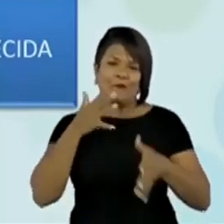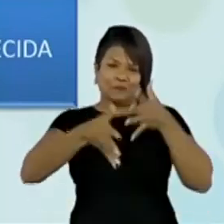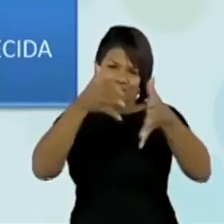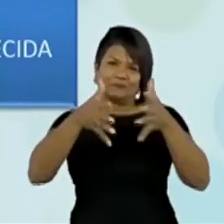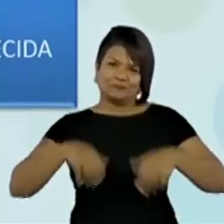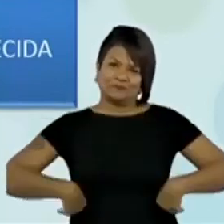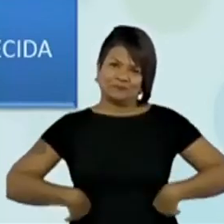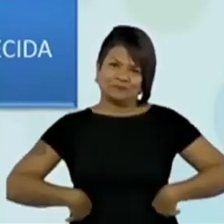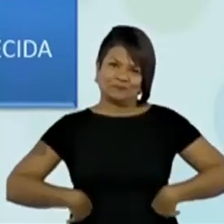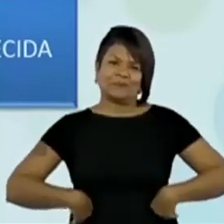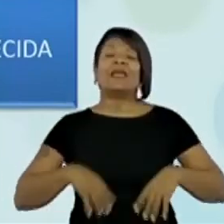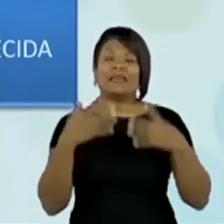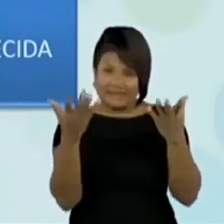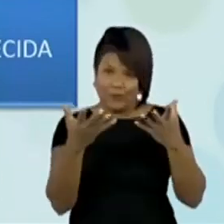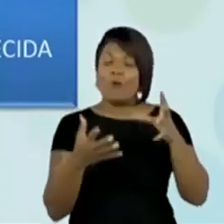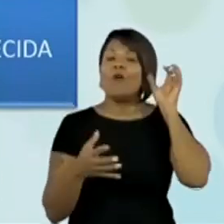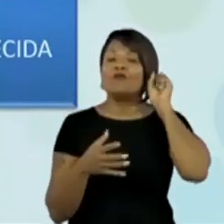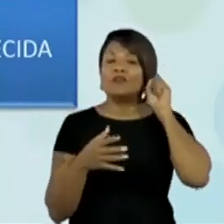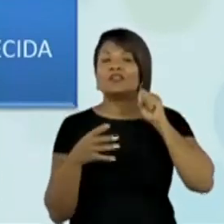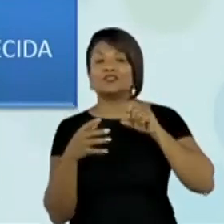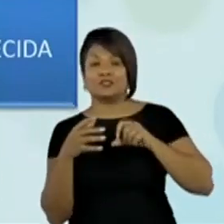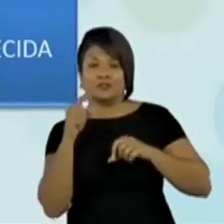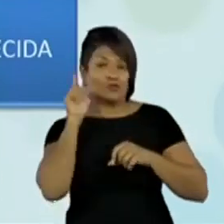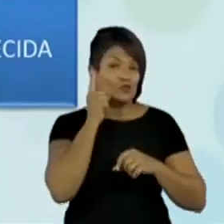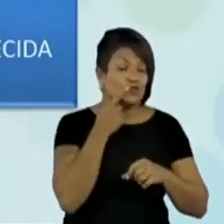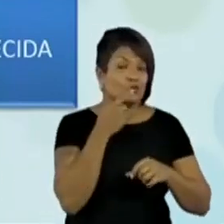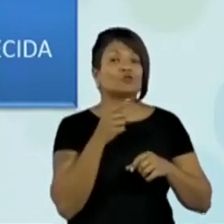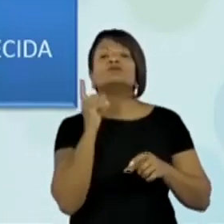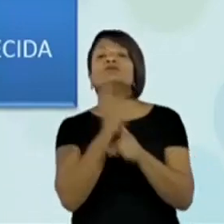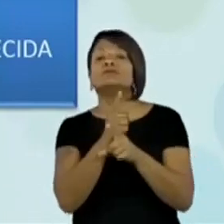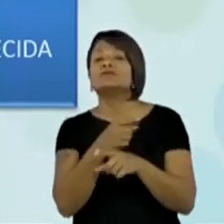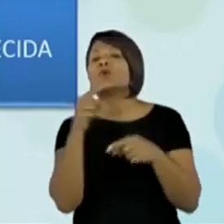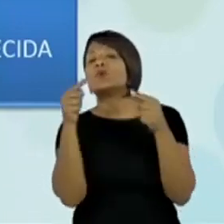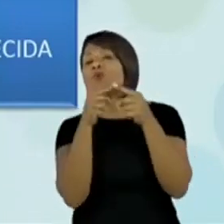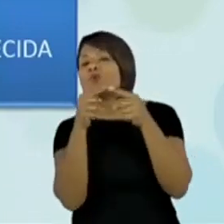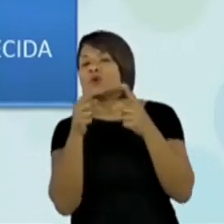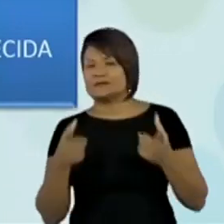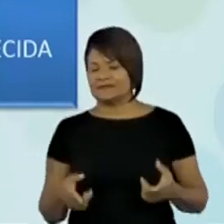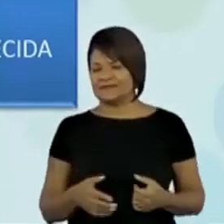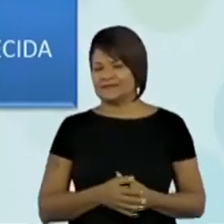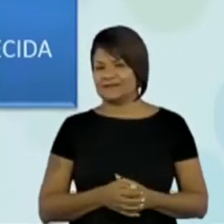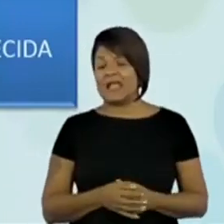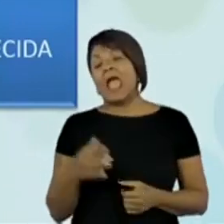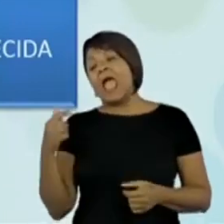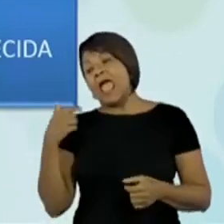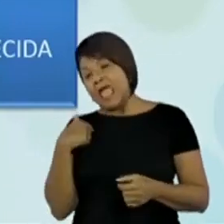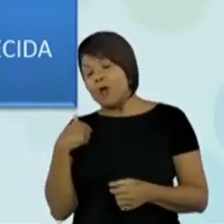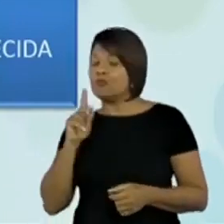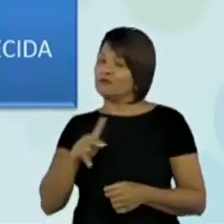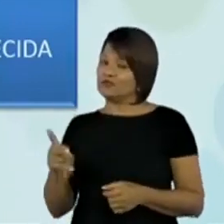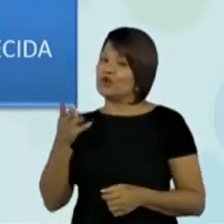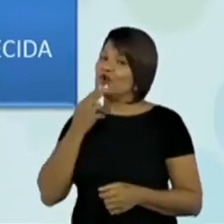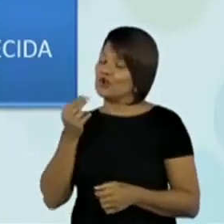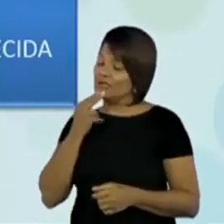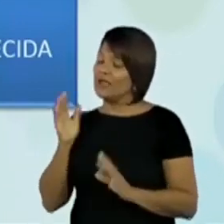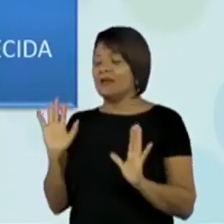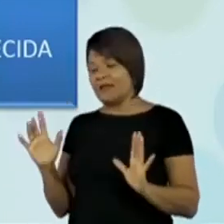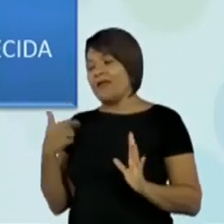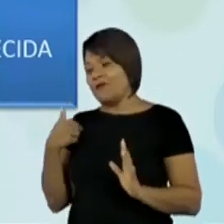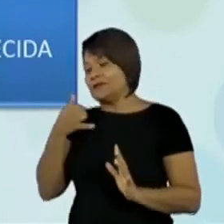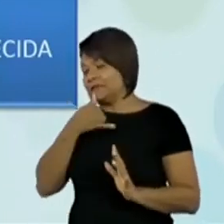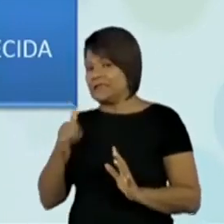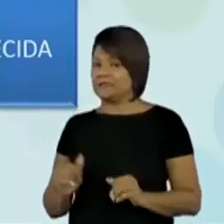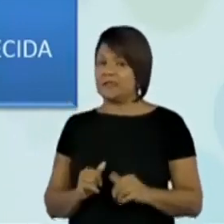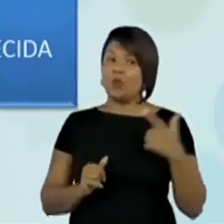colocaria entristecida. Entristecida? Entristecida. O pessoal tá colocando orgulhosa lá, ó. Orgulhosa? Muito bem, gente.